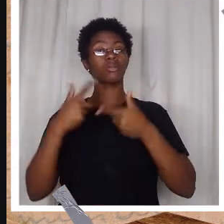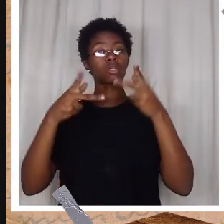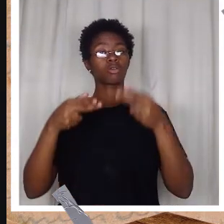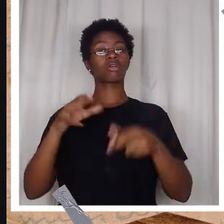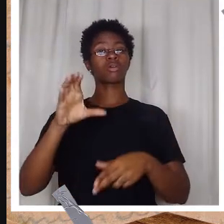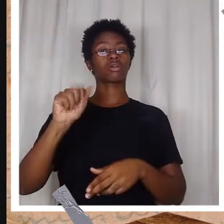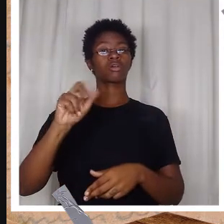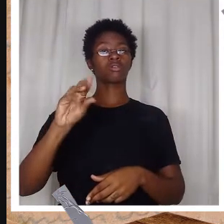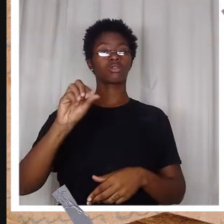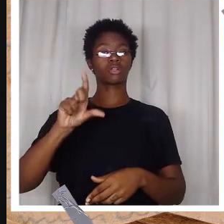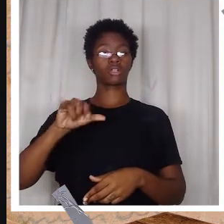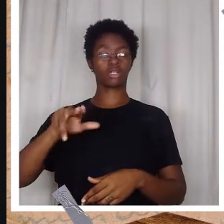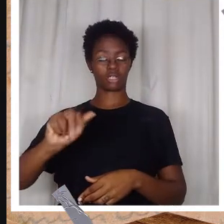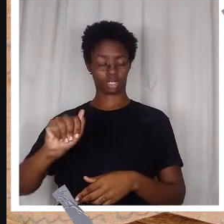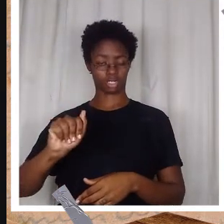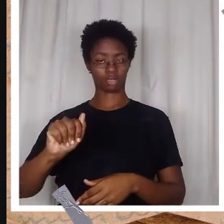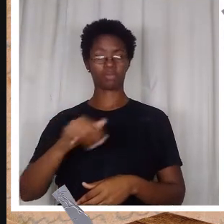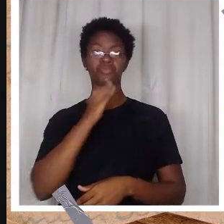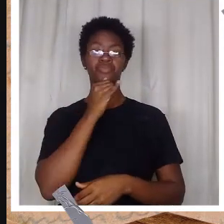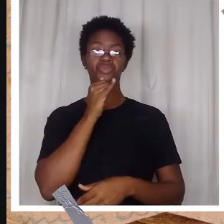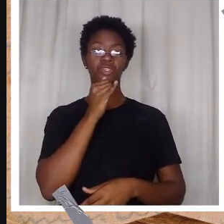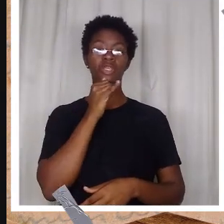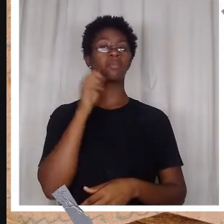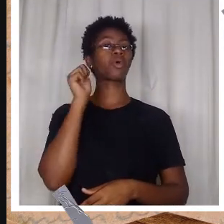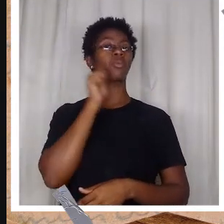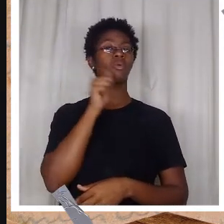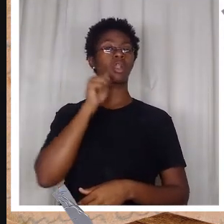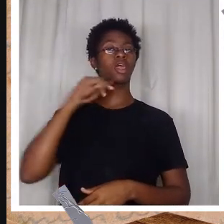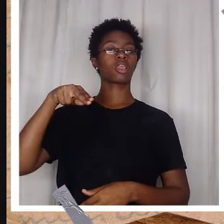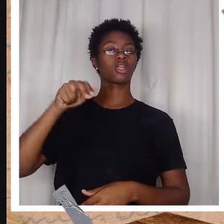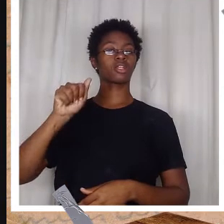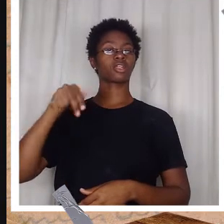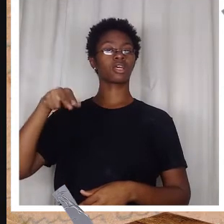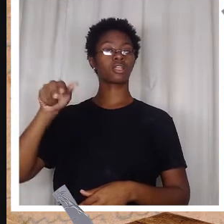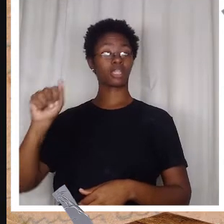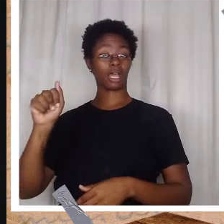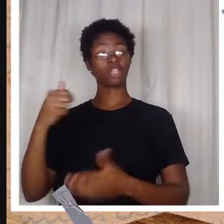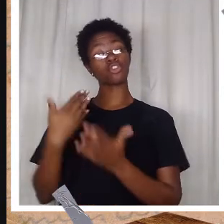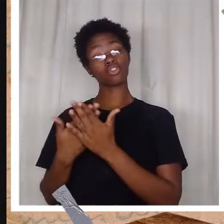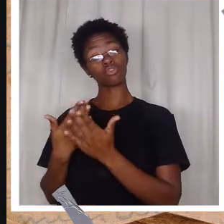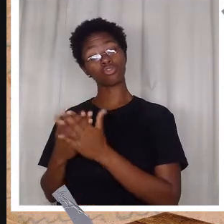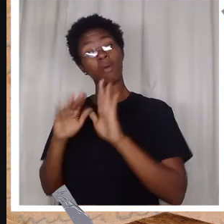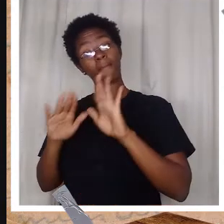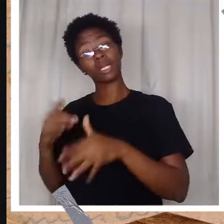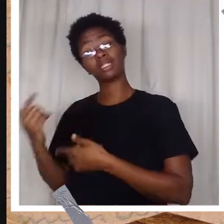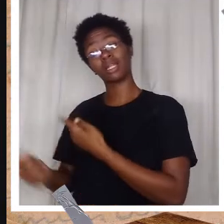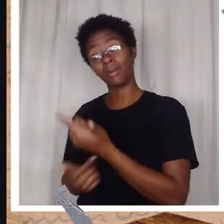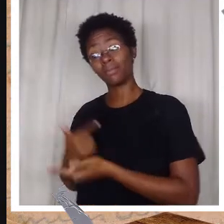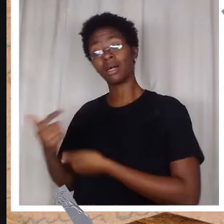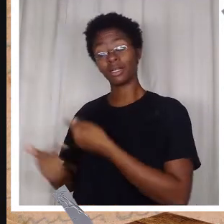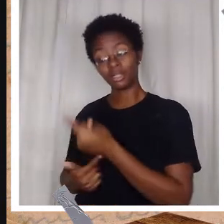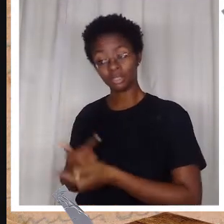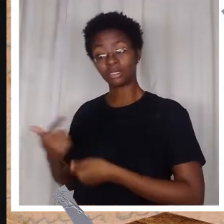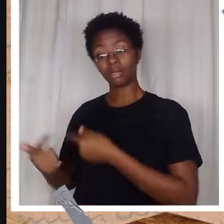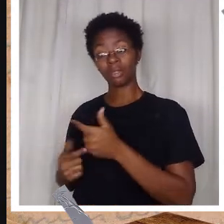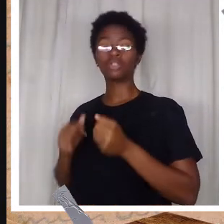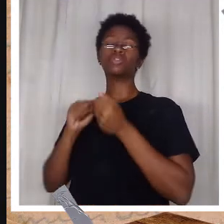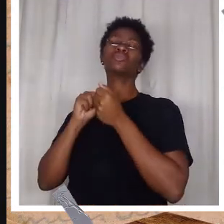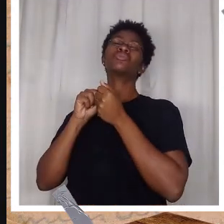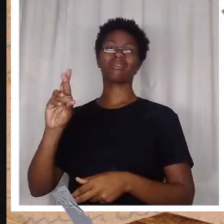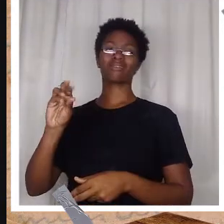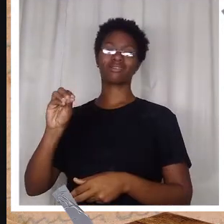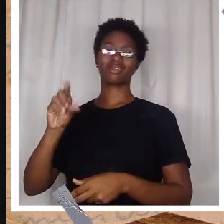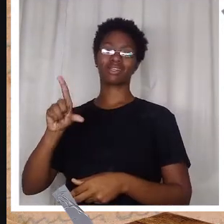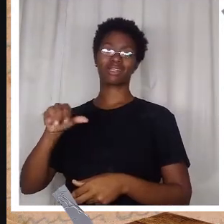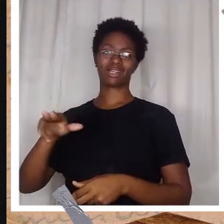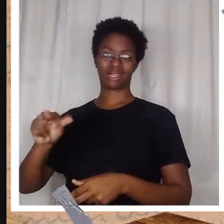Algumas delas, como a dona Naná, fizeram seus estudos trabalhando ali, no mesmo ofício da Carolina.